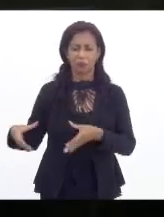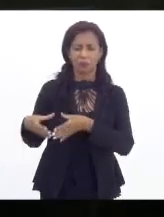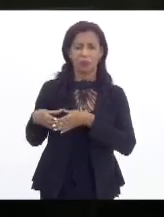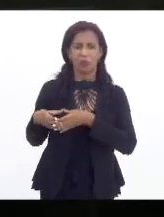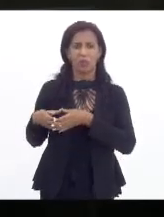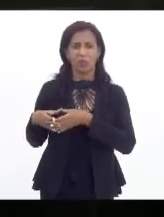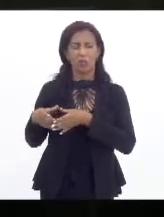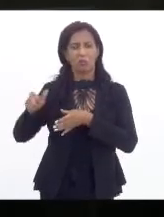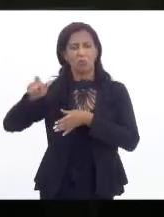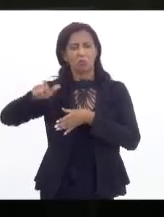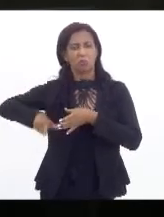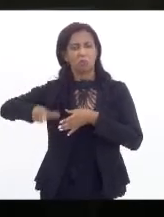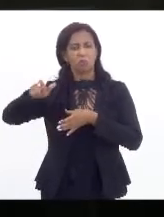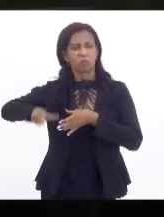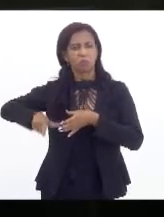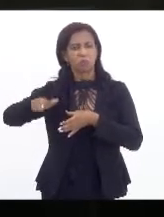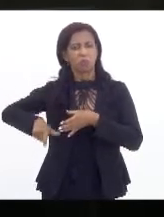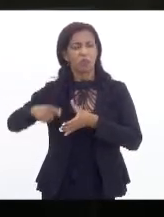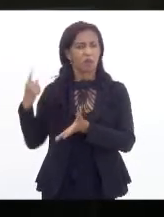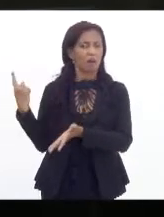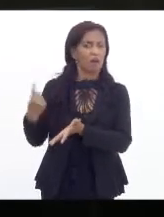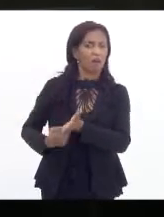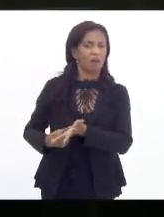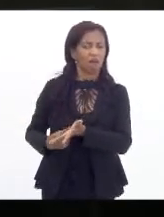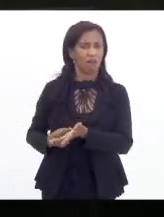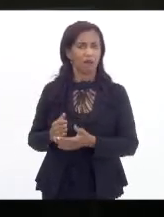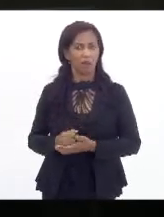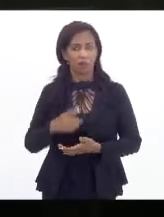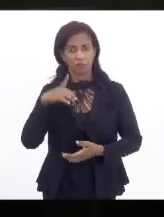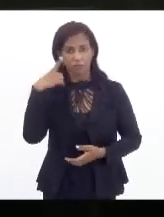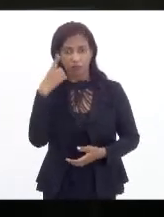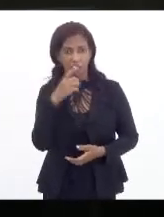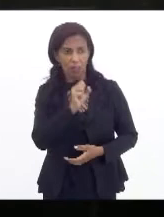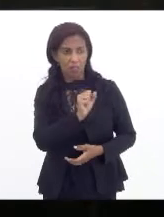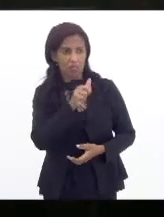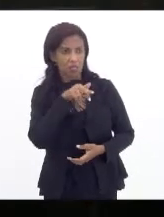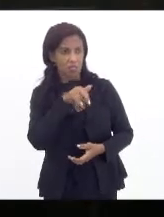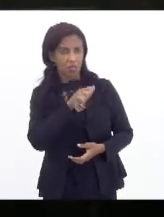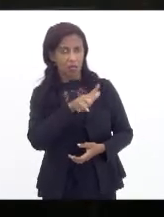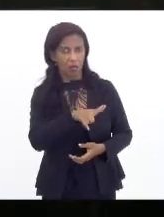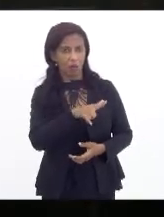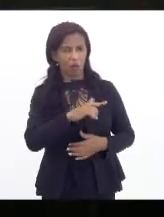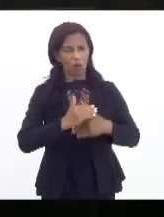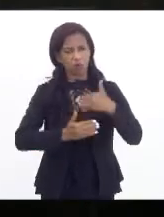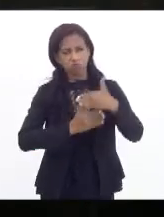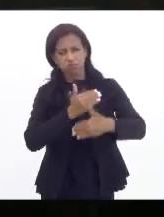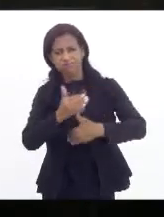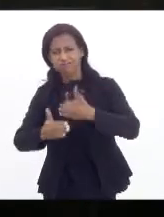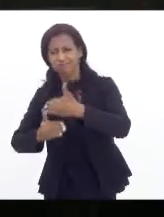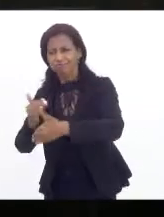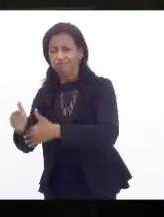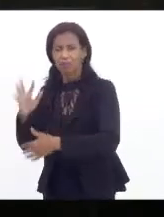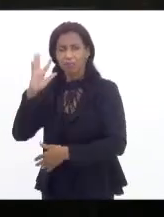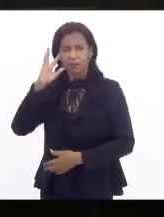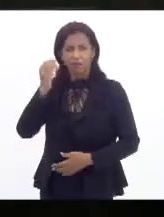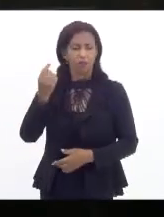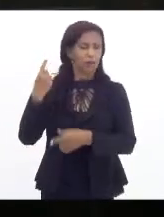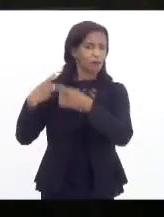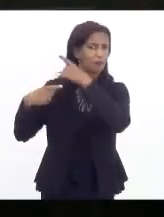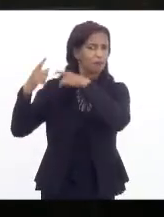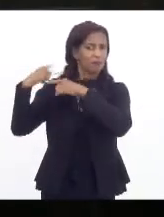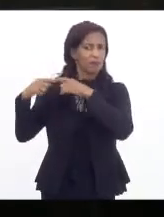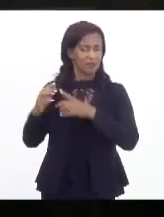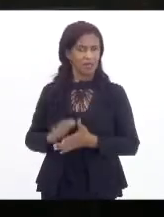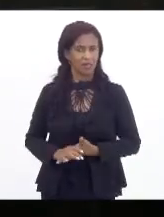pelo fisiologismo que marcaram, deputado Samuel Malafaia, uma série de decisões no passado